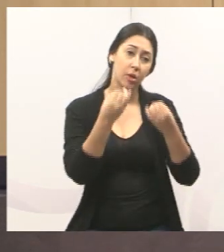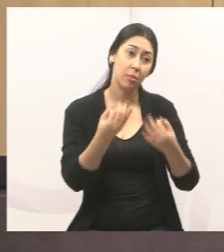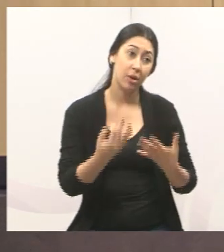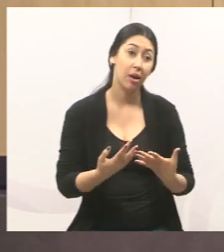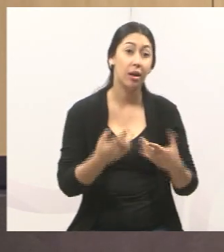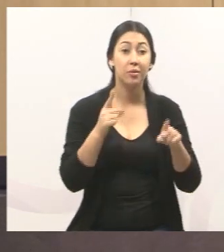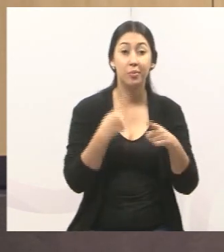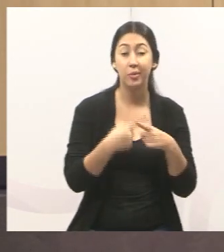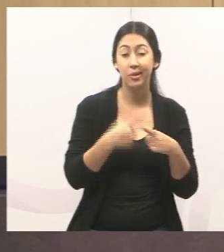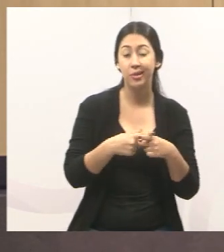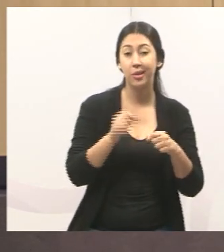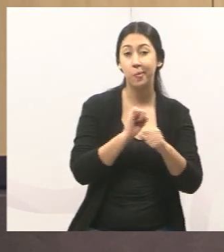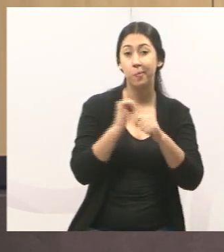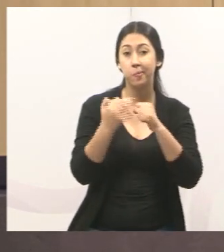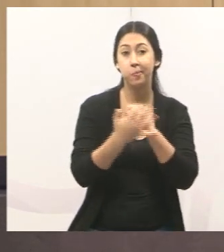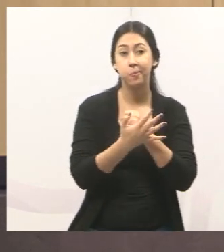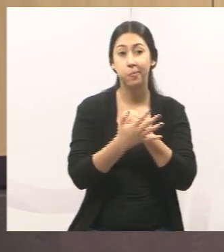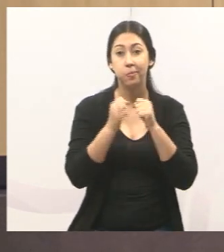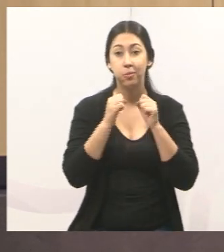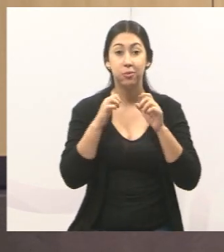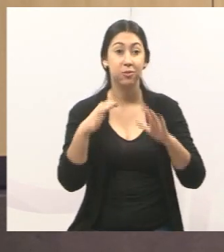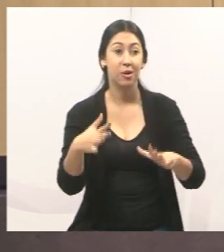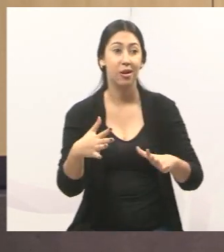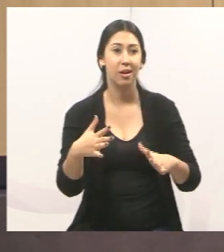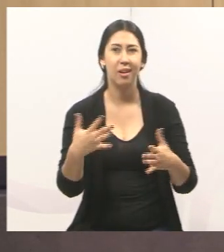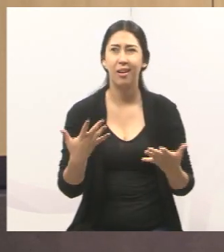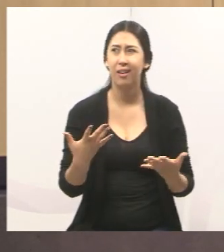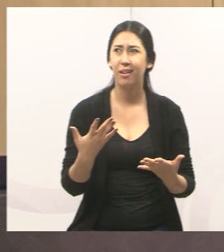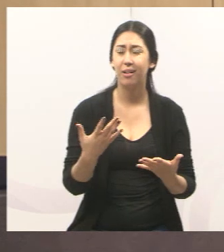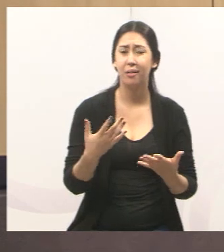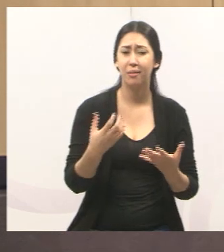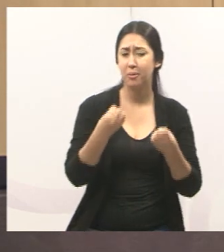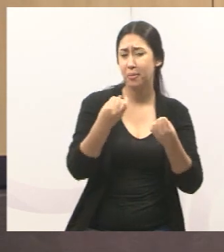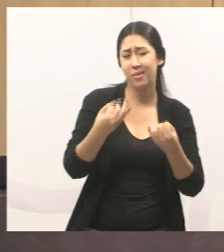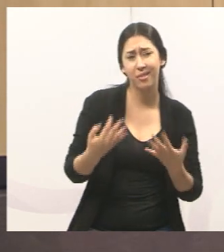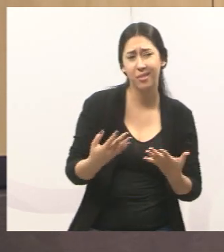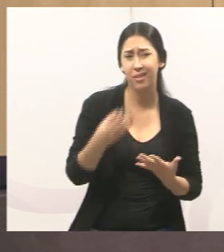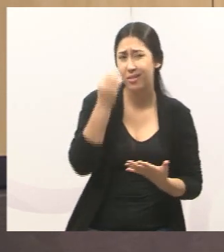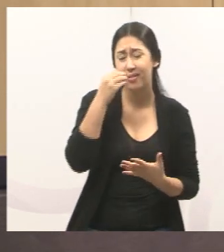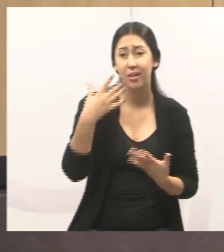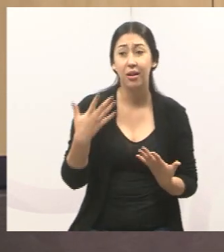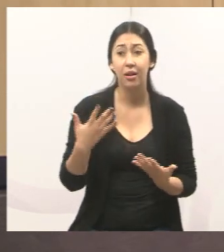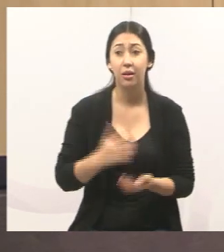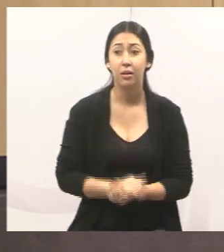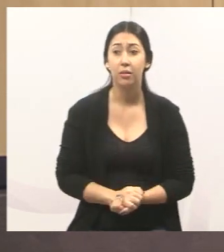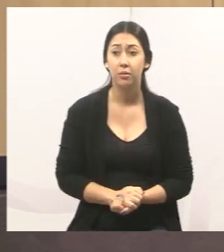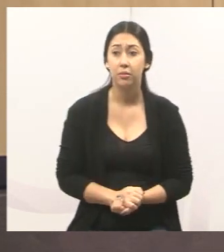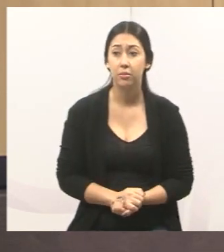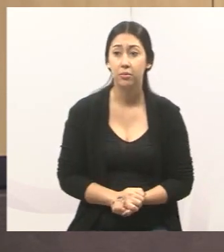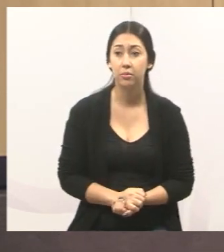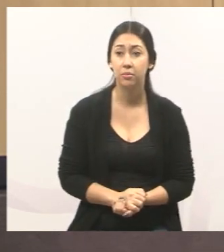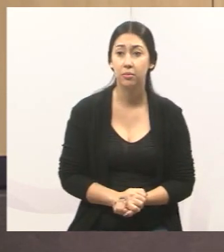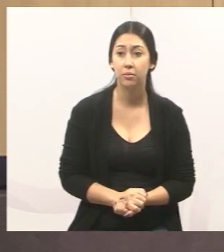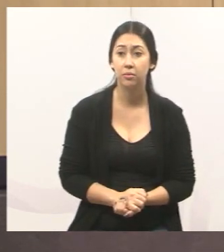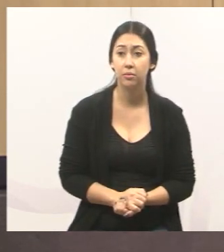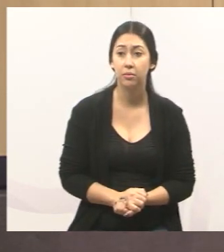pandemia, motivo genérico e inapto a justificar o adiamento pretendido, convocação regularmente